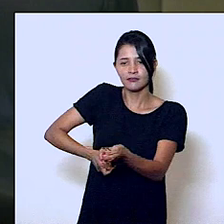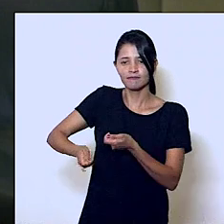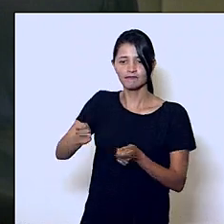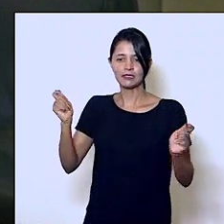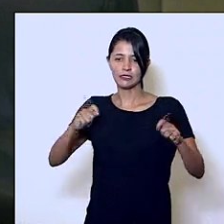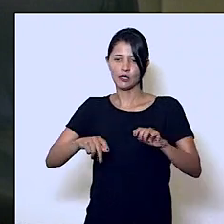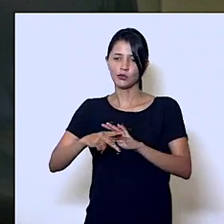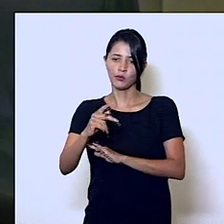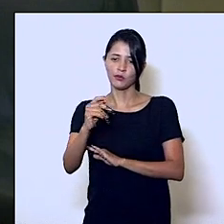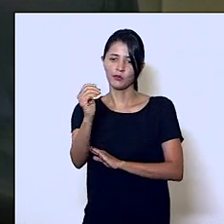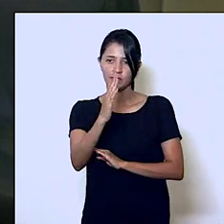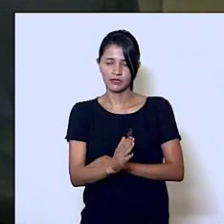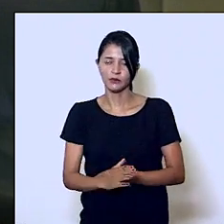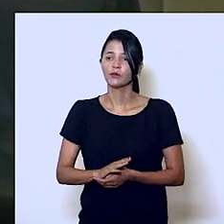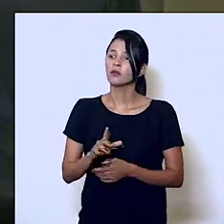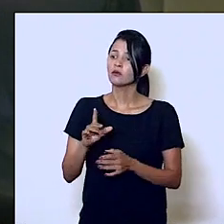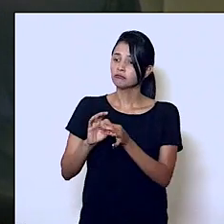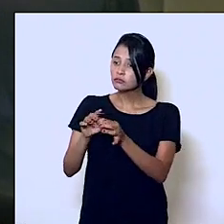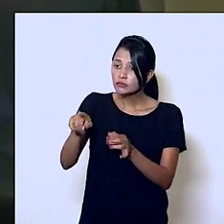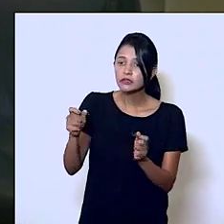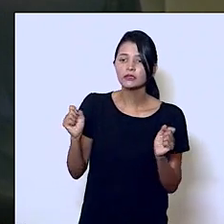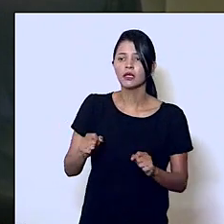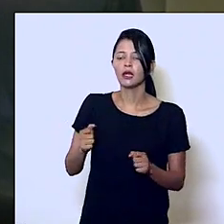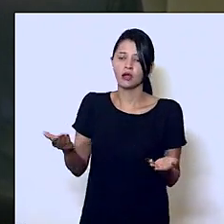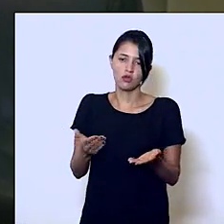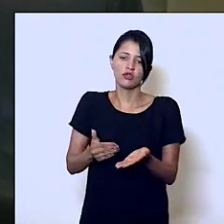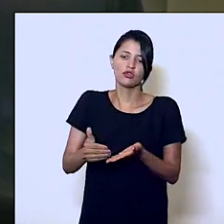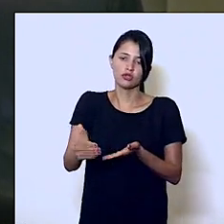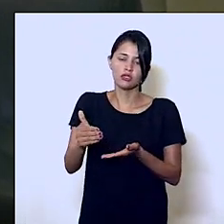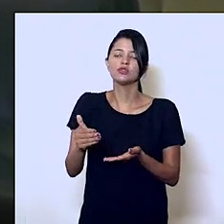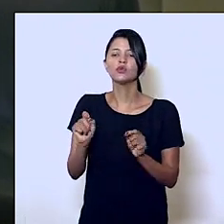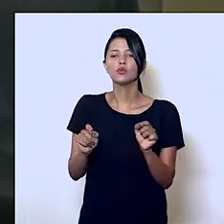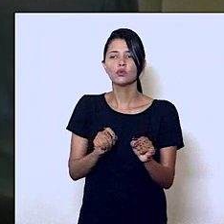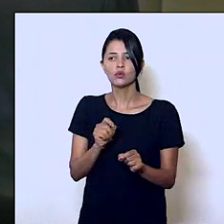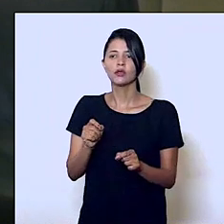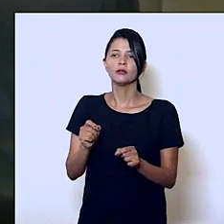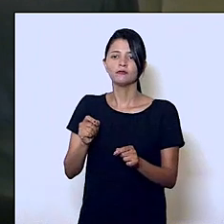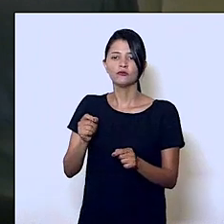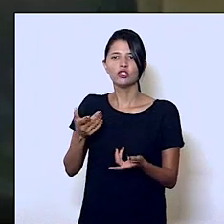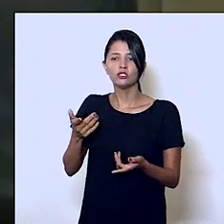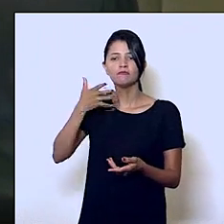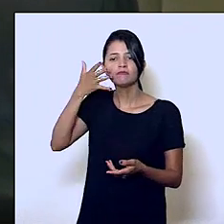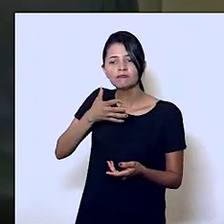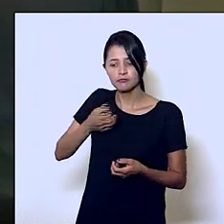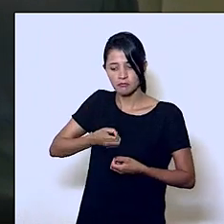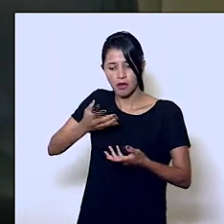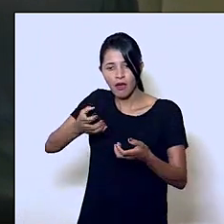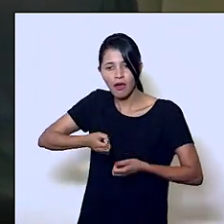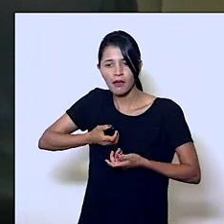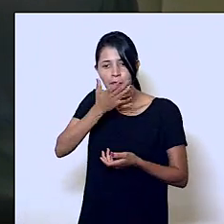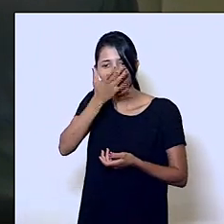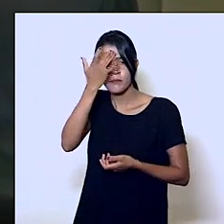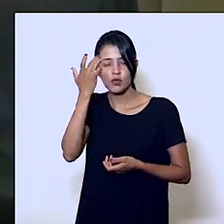sua permissão, nós daríamos início à sessão de depoimentos de pessoas que, de